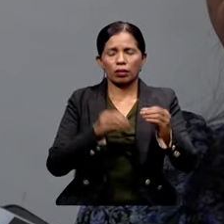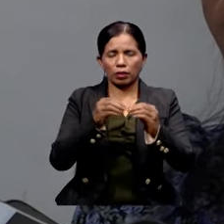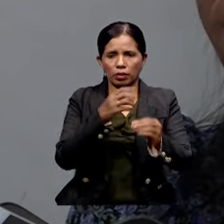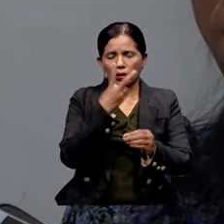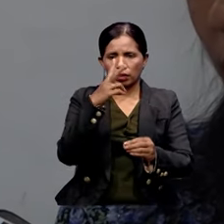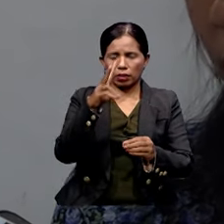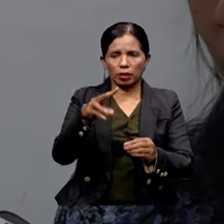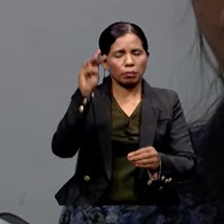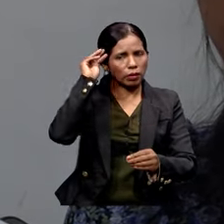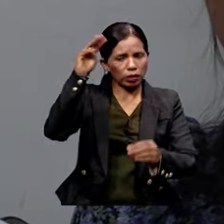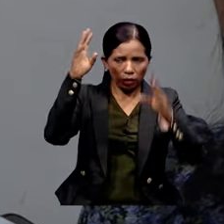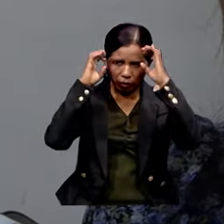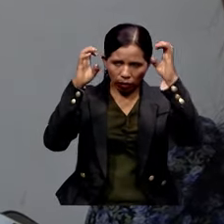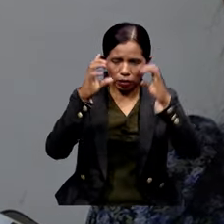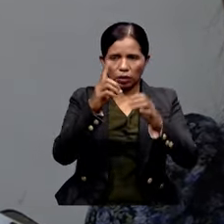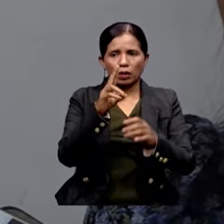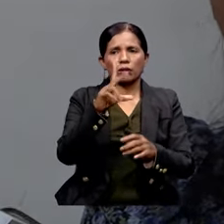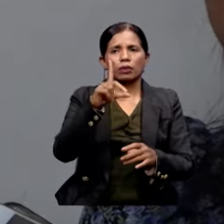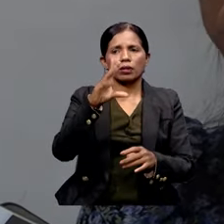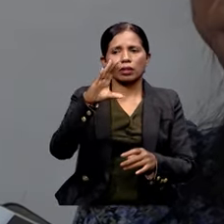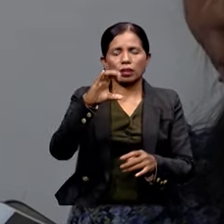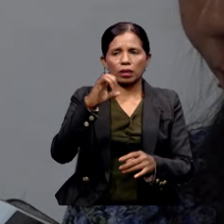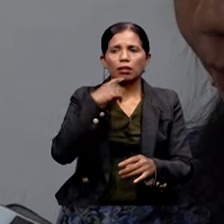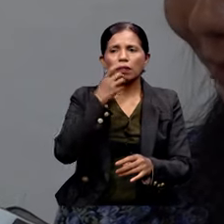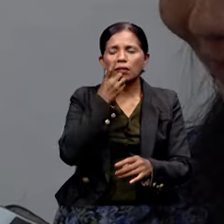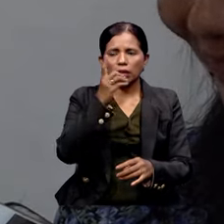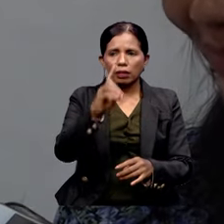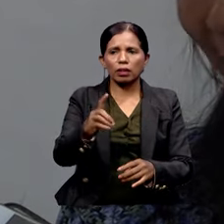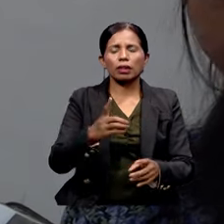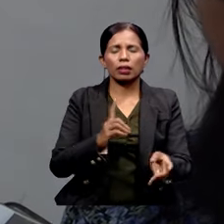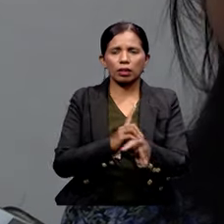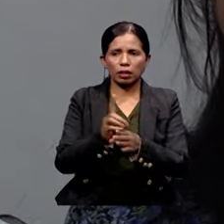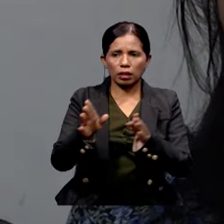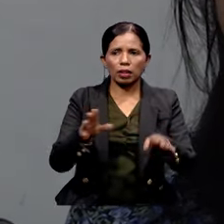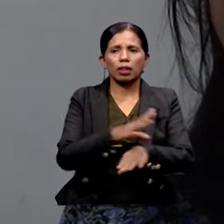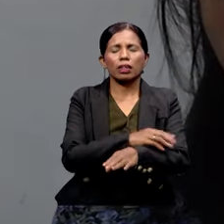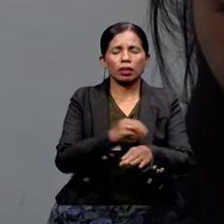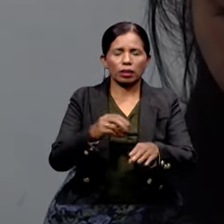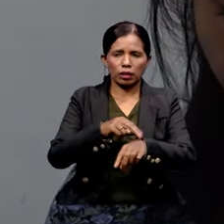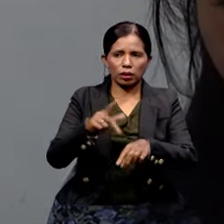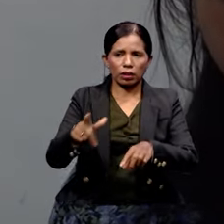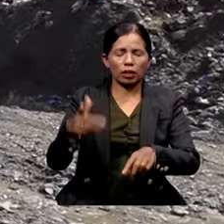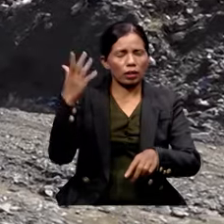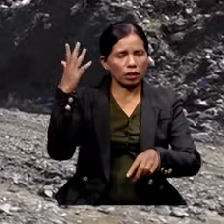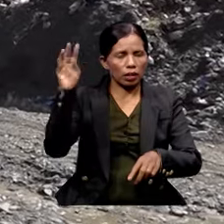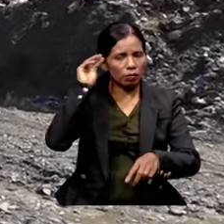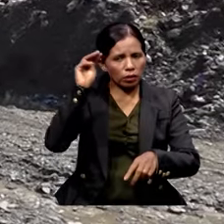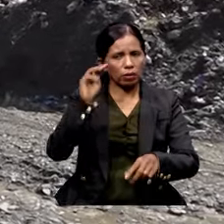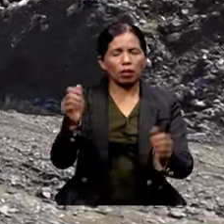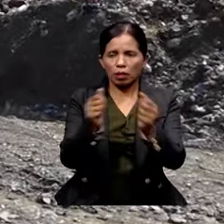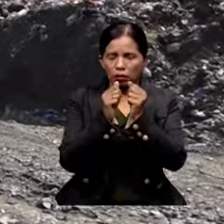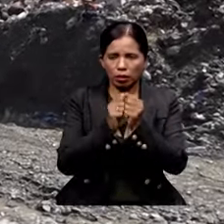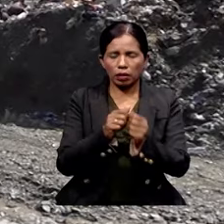ne, Ministra Edukasaun Dulce de Jesus Suarez deklara, Direção Nacional Asaun Escolar iha Ministeru refere, hamutu